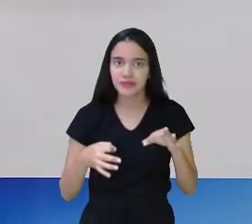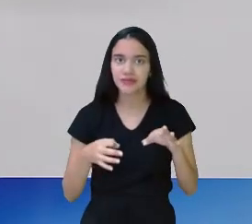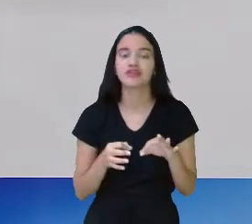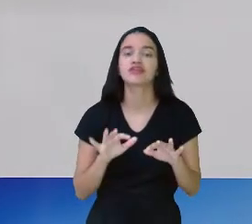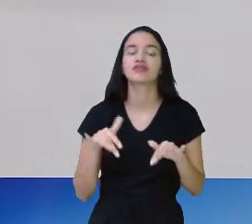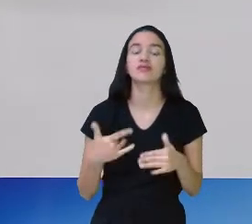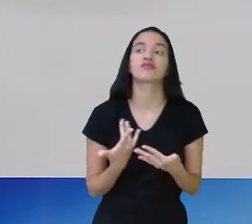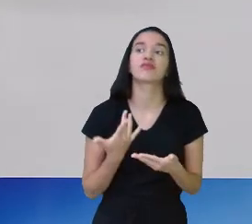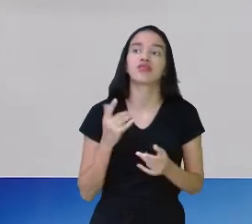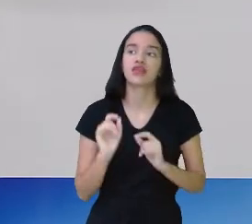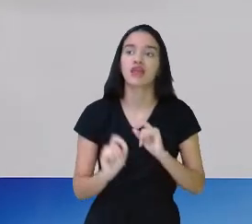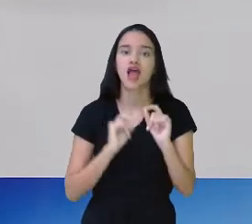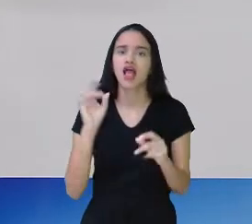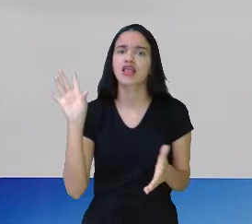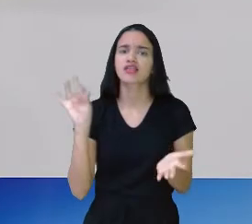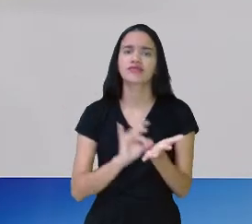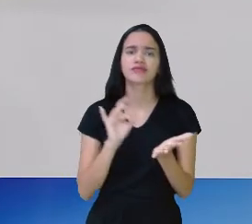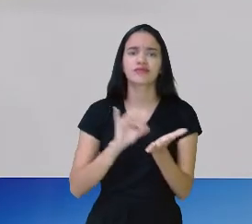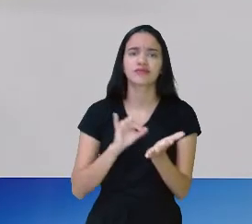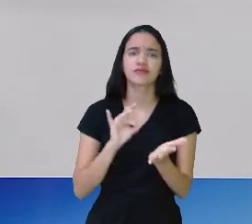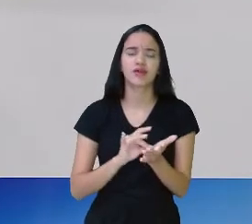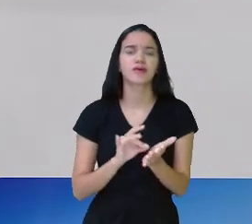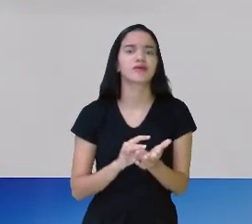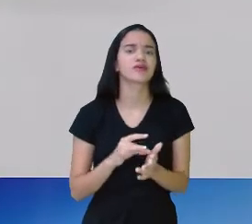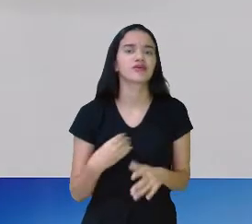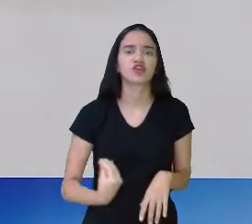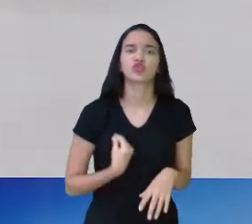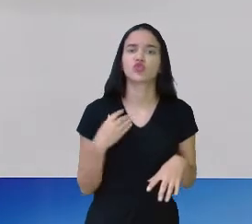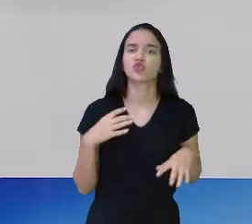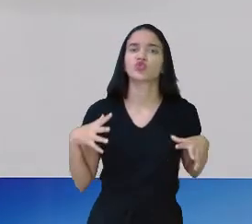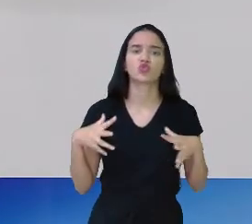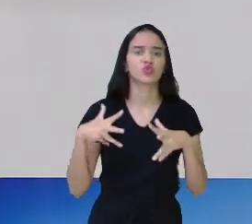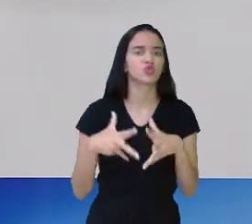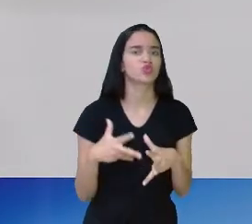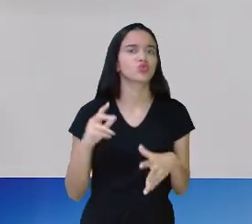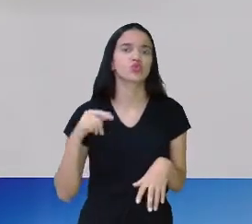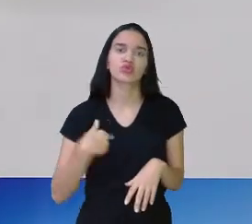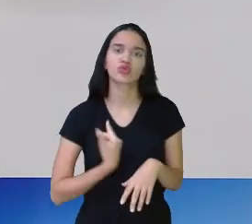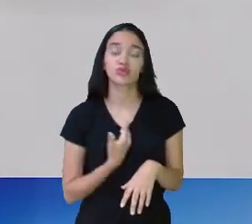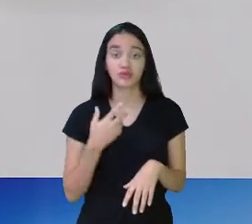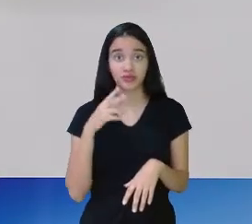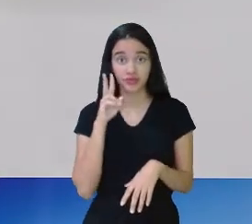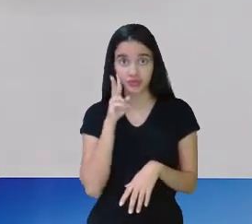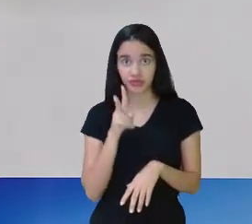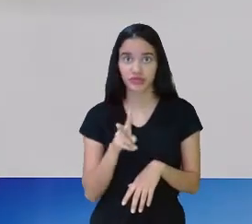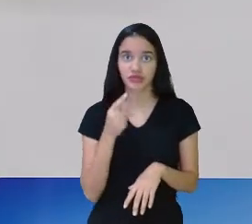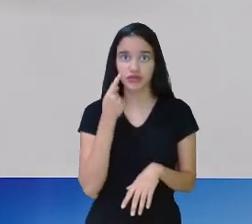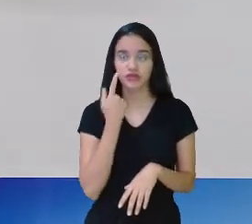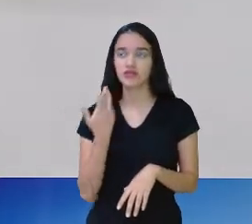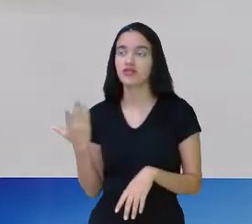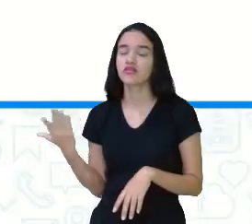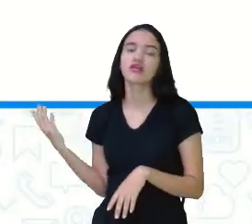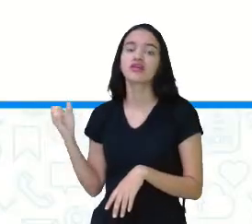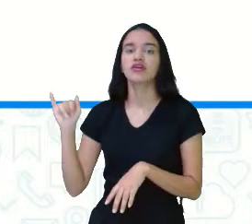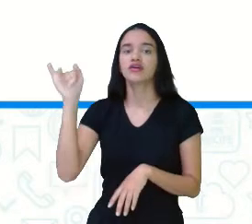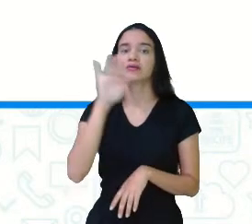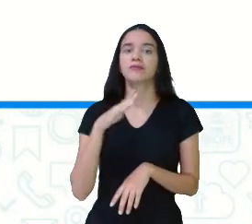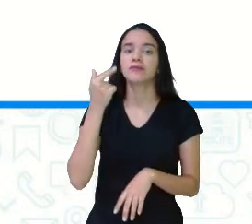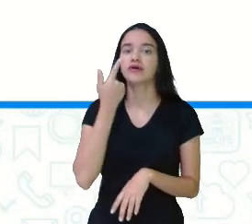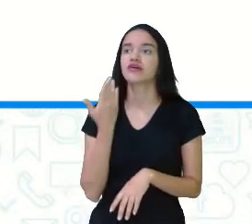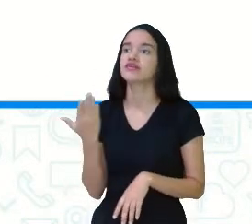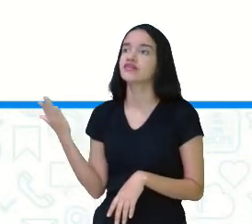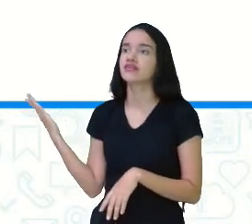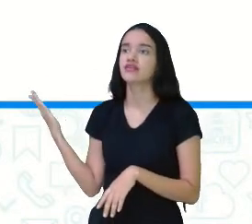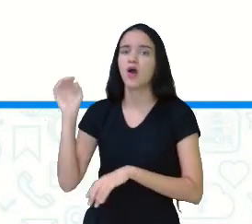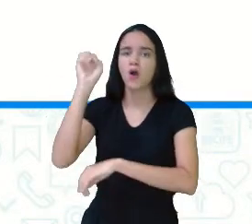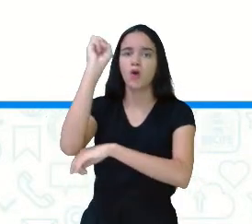às formas, que elas de fato estão presentes em tudo que a gente vê. Eu tenho outra imagem aqui, ó.